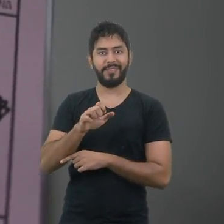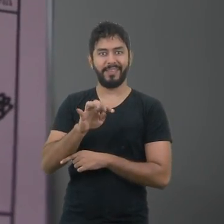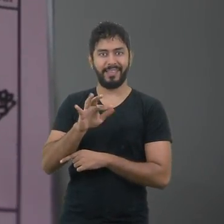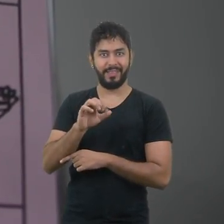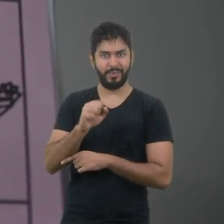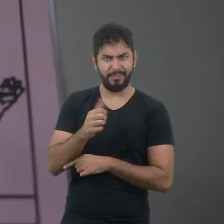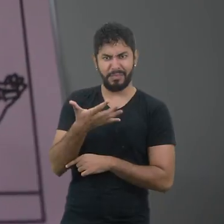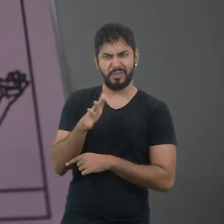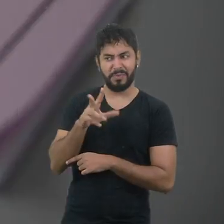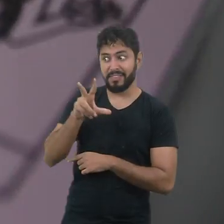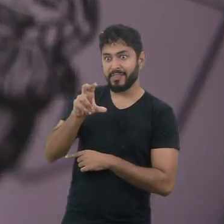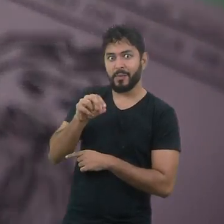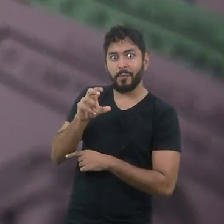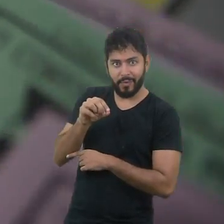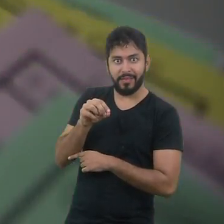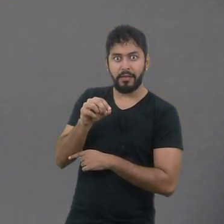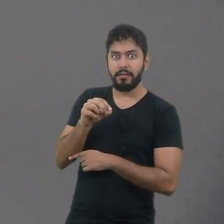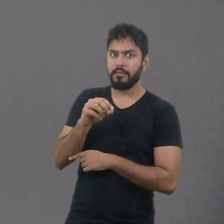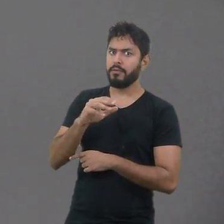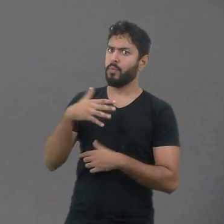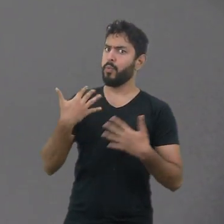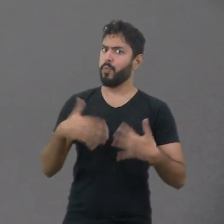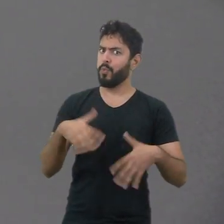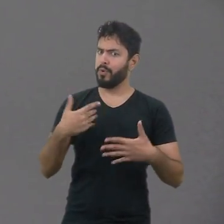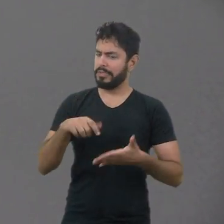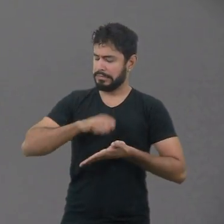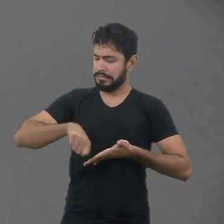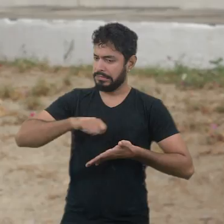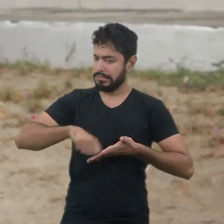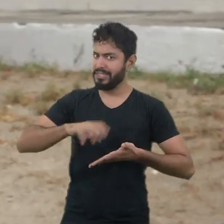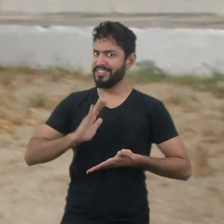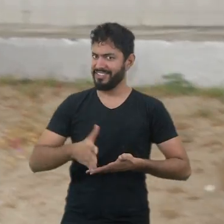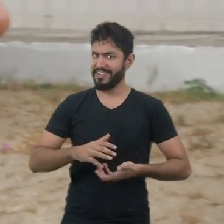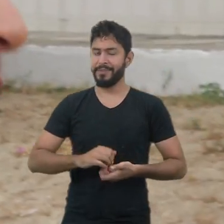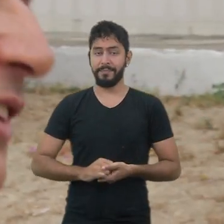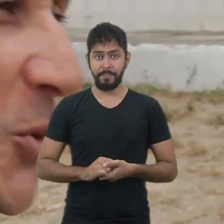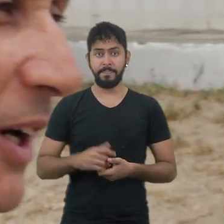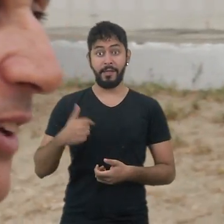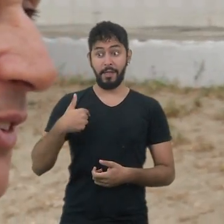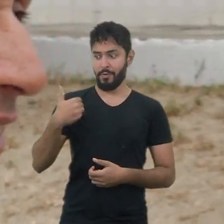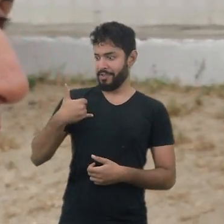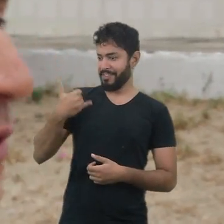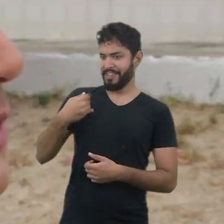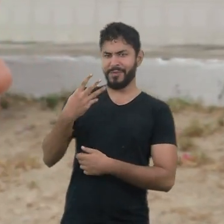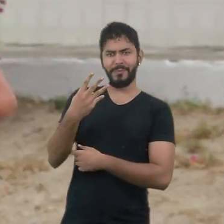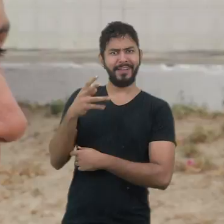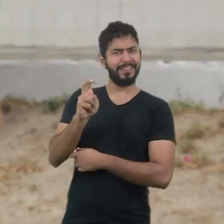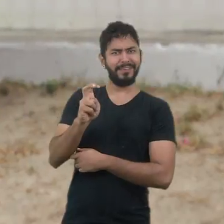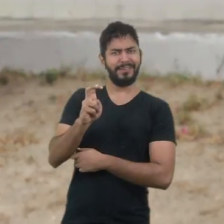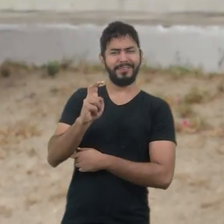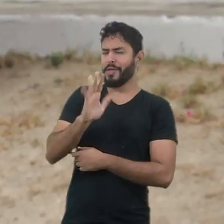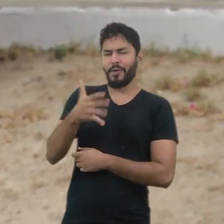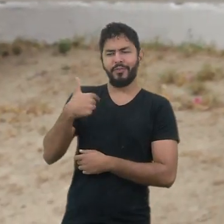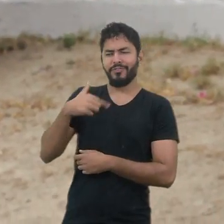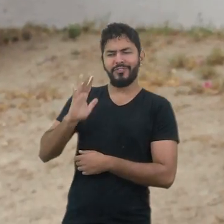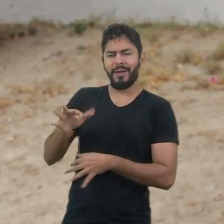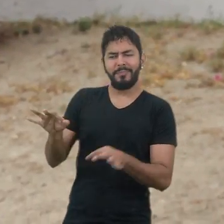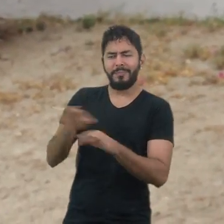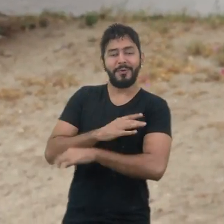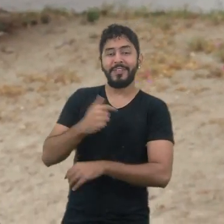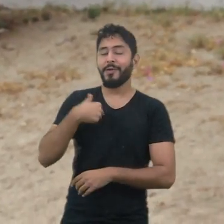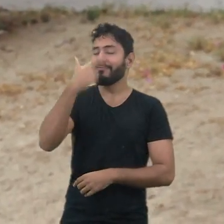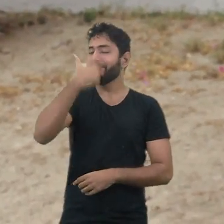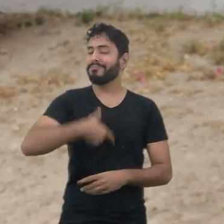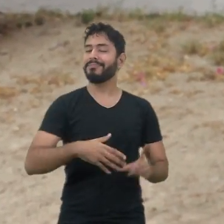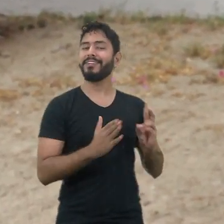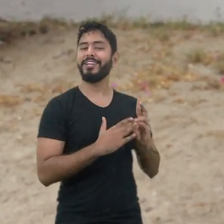sonetos, aproximadamente 50, então tenho muita coisa. E há 45 anos sou índio,